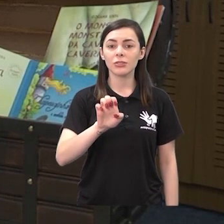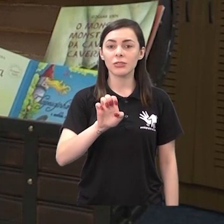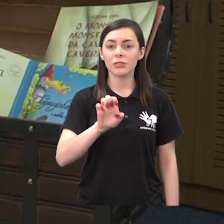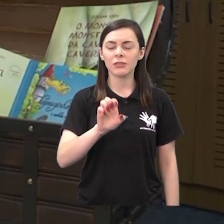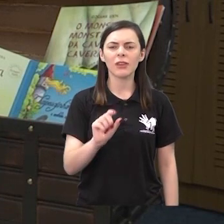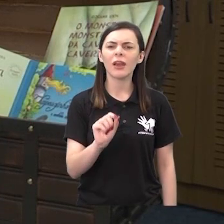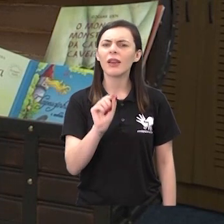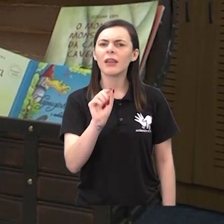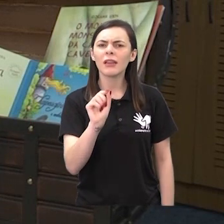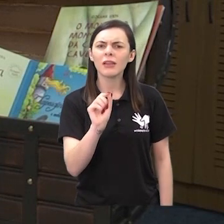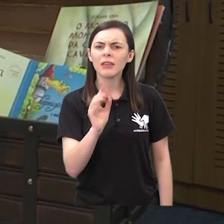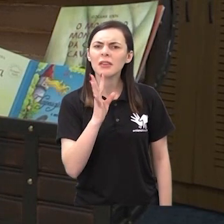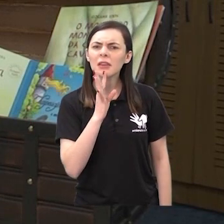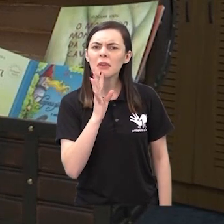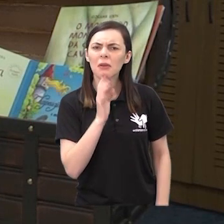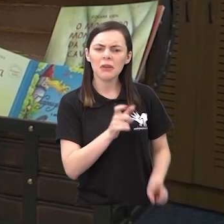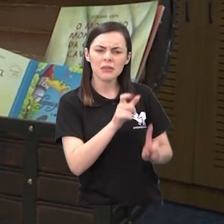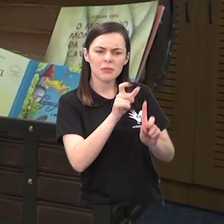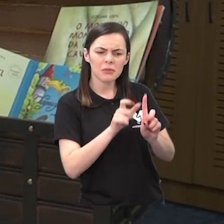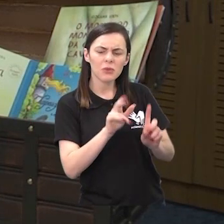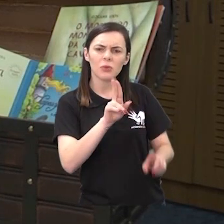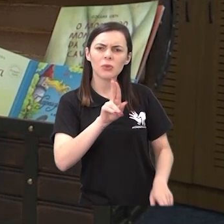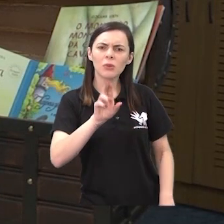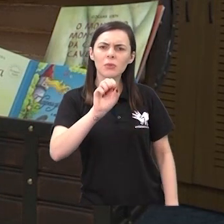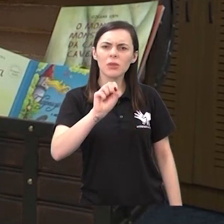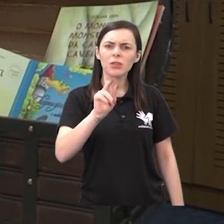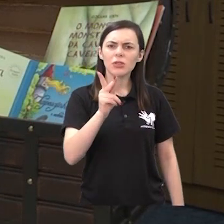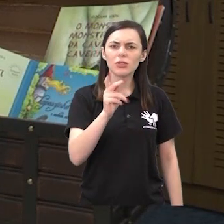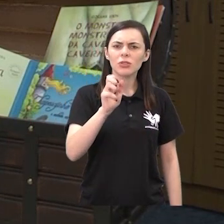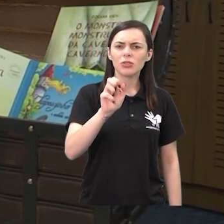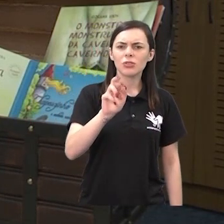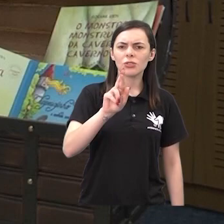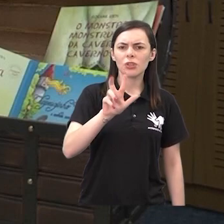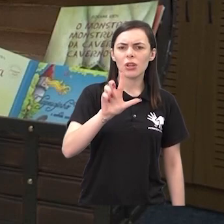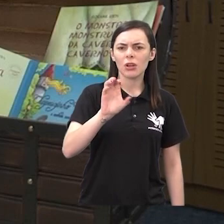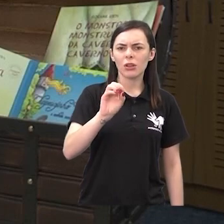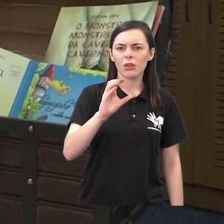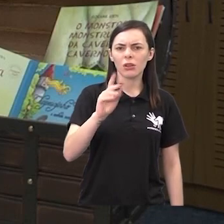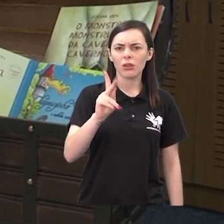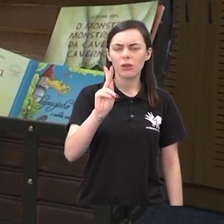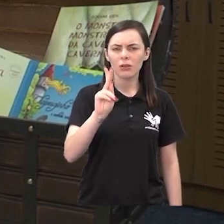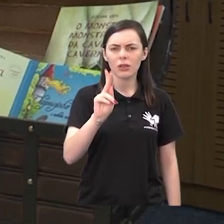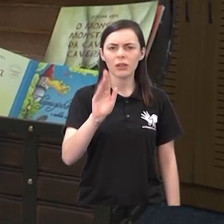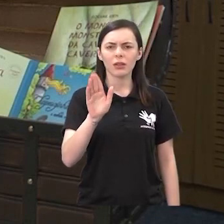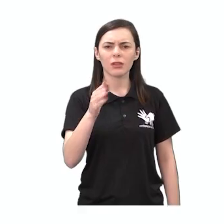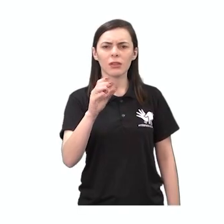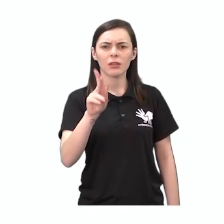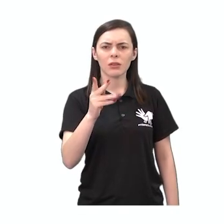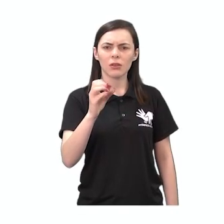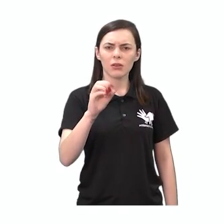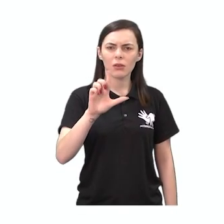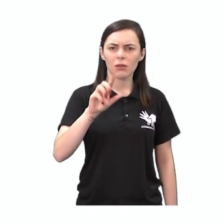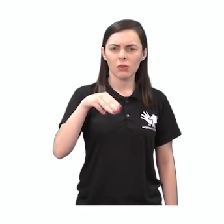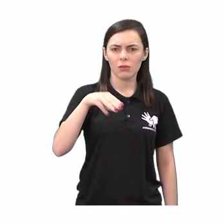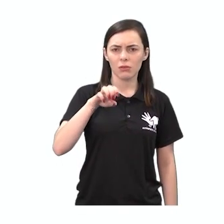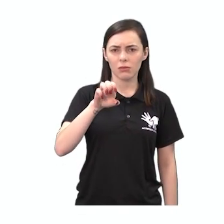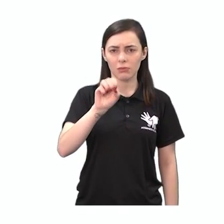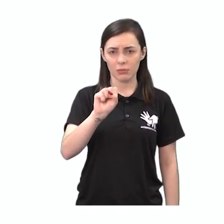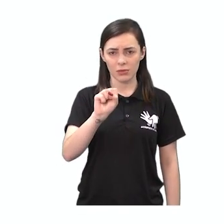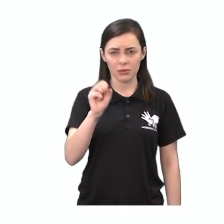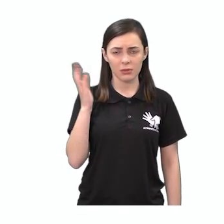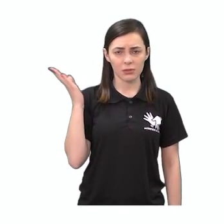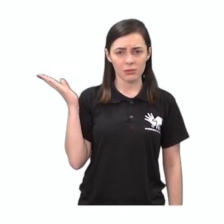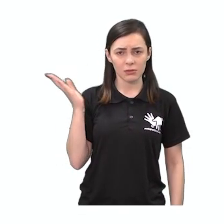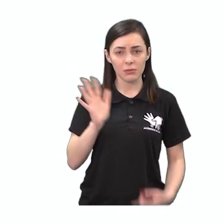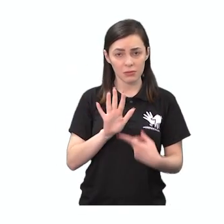por acaso conhece esse personagem que se chama Sherlock Holmes? Vocês conhecem? Vou só mostrar para vocês.